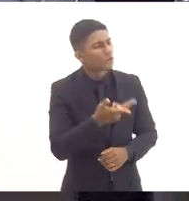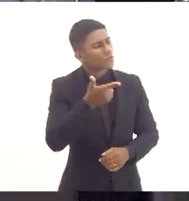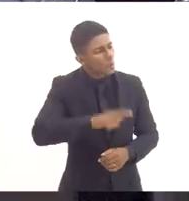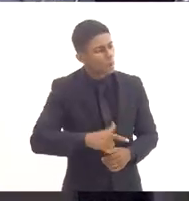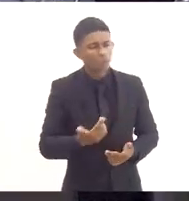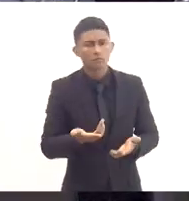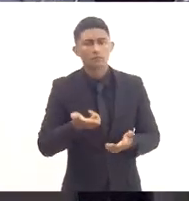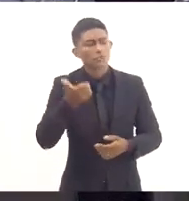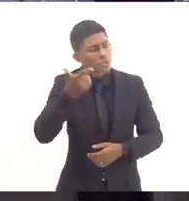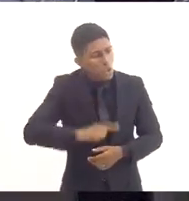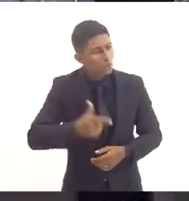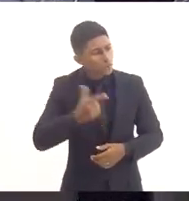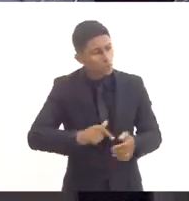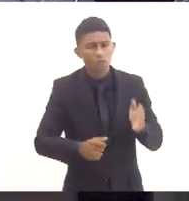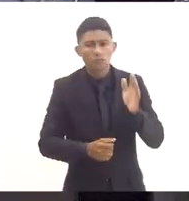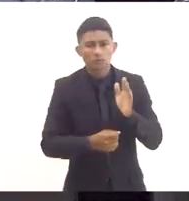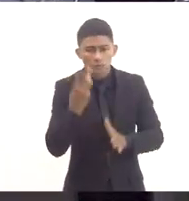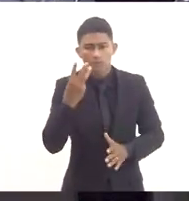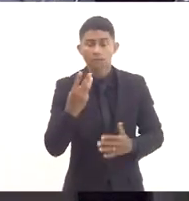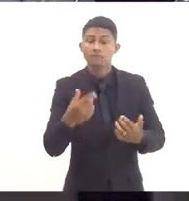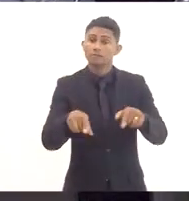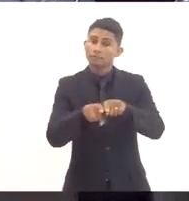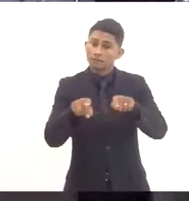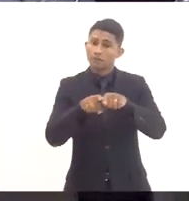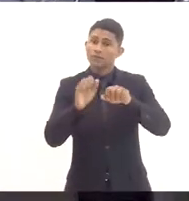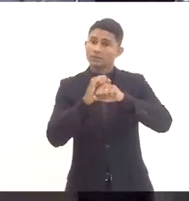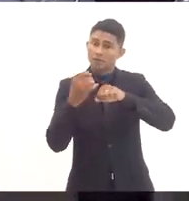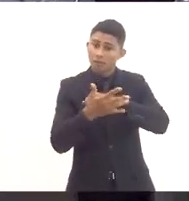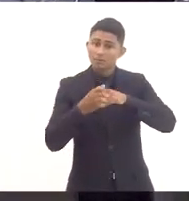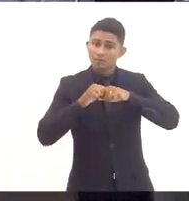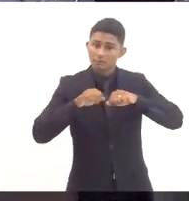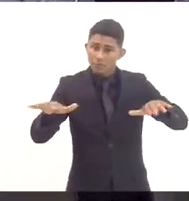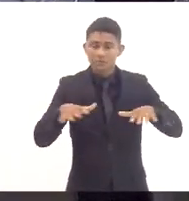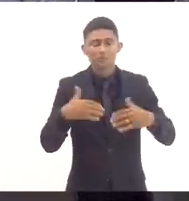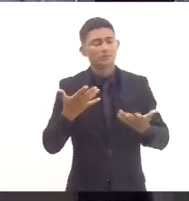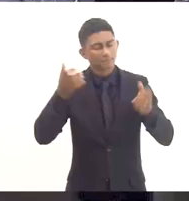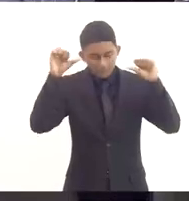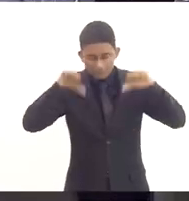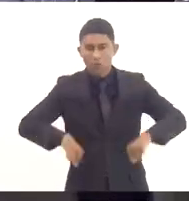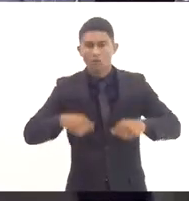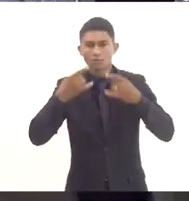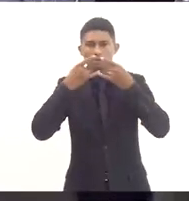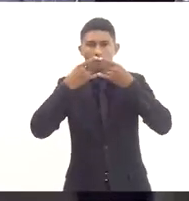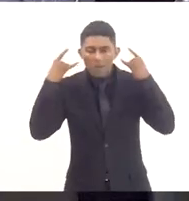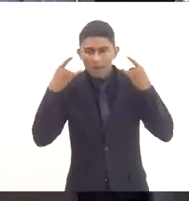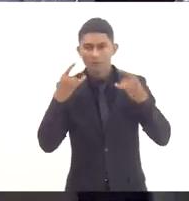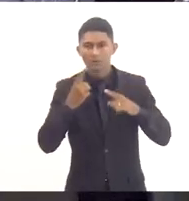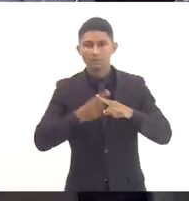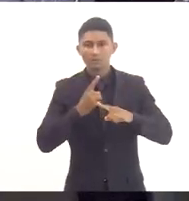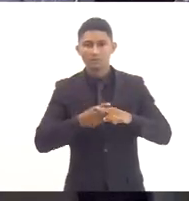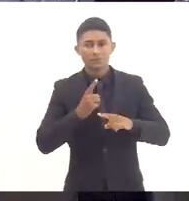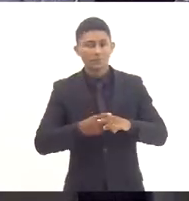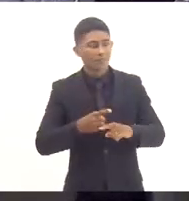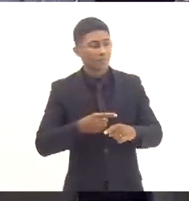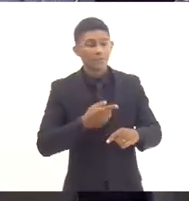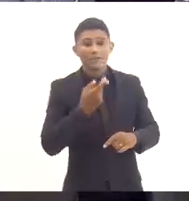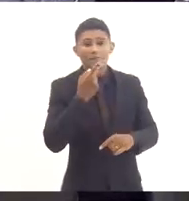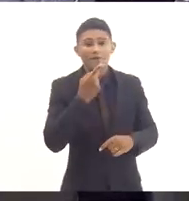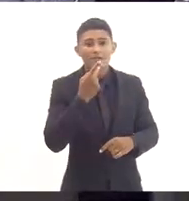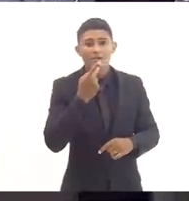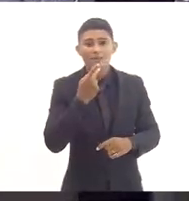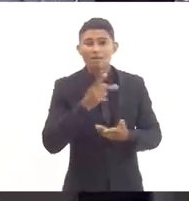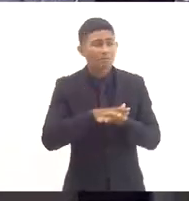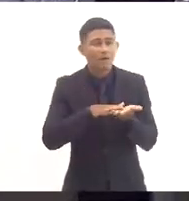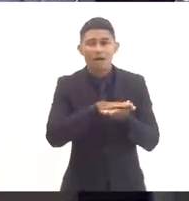novo fala de novo que eu não vi e com a pandemia com a mágica ainda agradeceu uma pensa ainda e ninguém nem